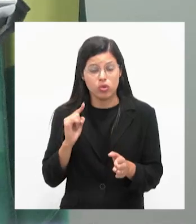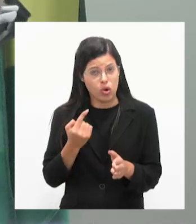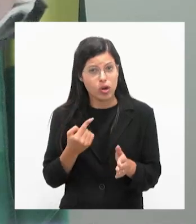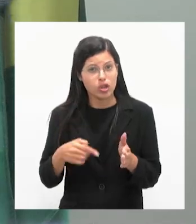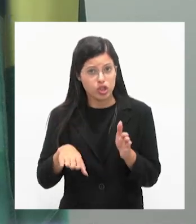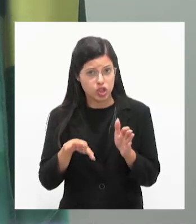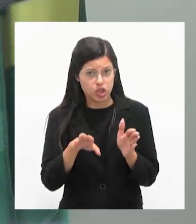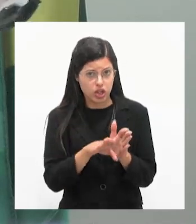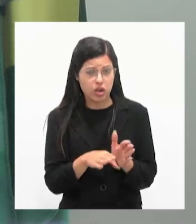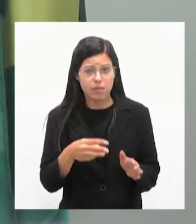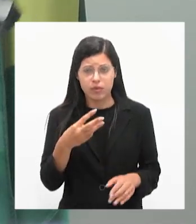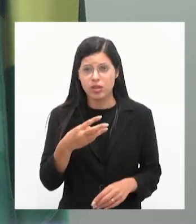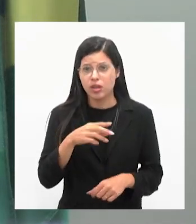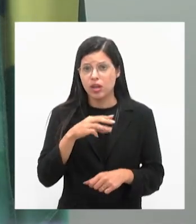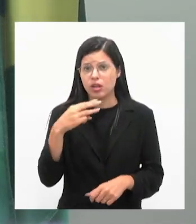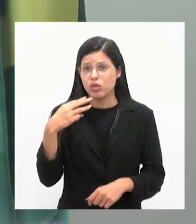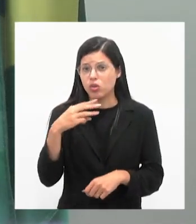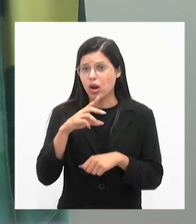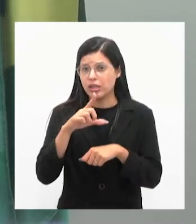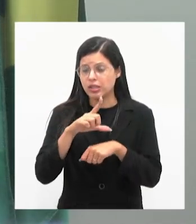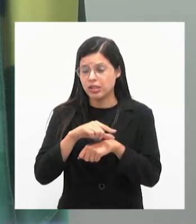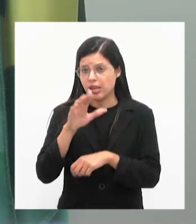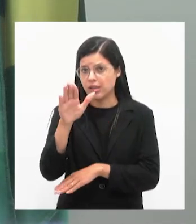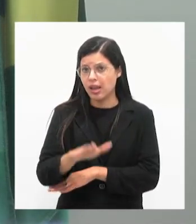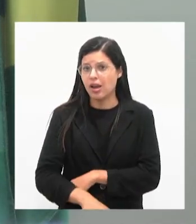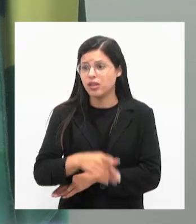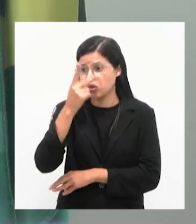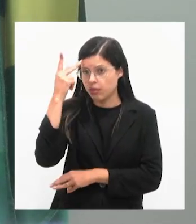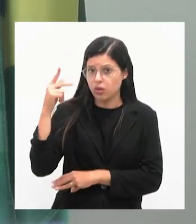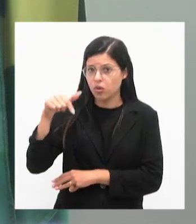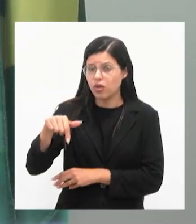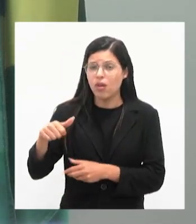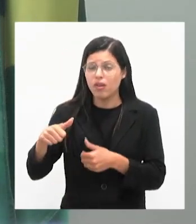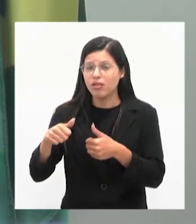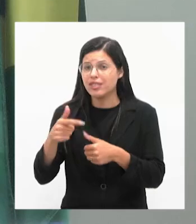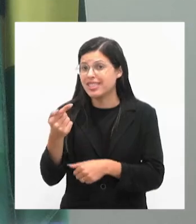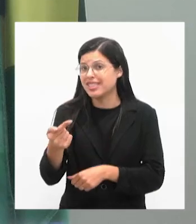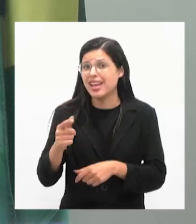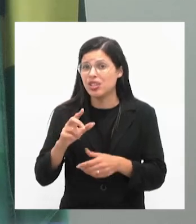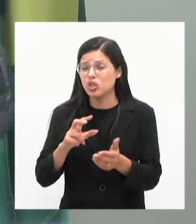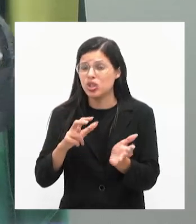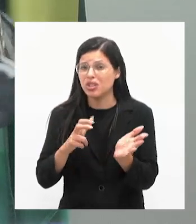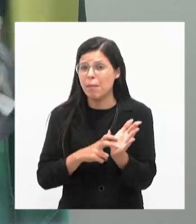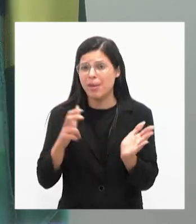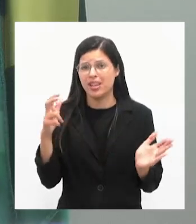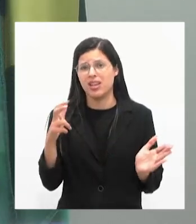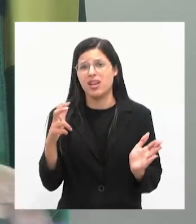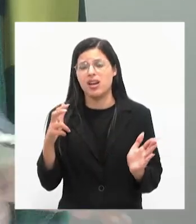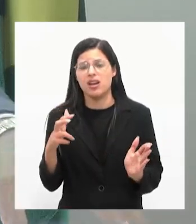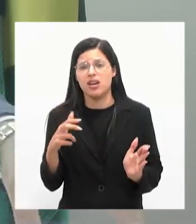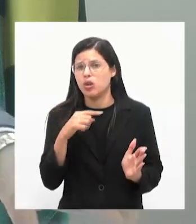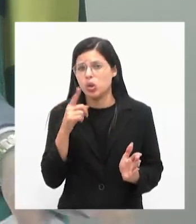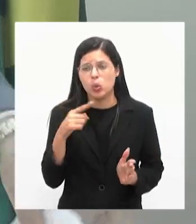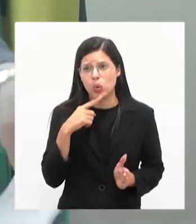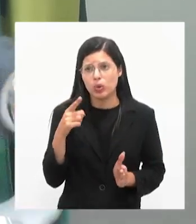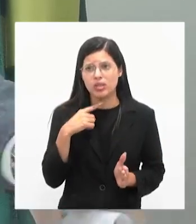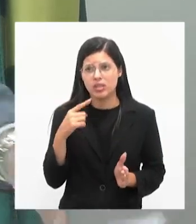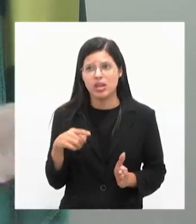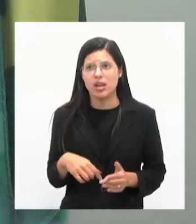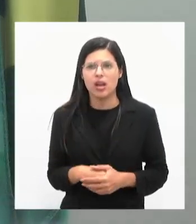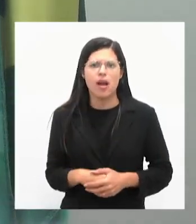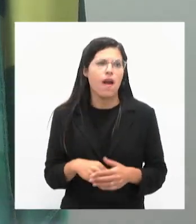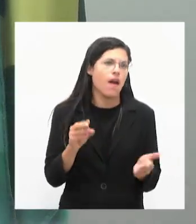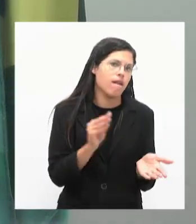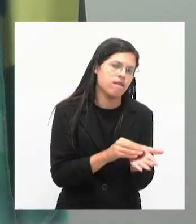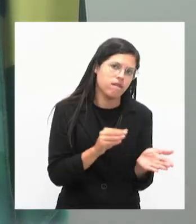dia. As pessoas estavam lá desde 7 horas da manhã, coronel. Calor infernal. Não consegue tirar, já estavam ali 6, 7, 8 dias, porque chega lá, faltou uma